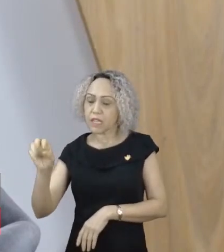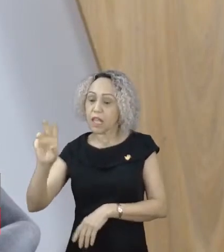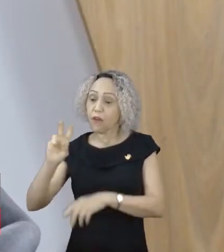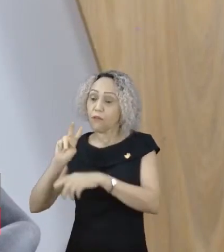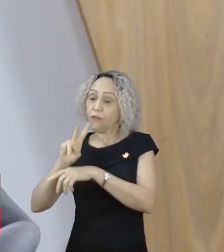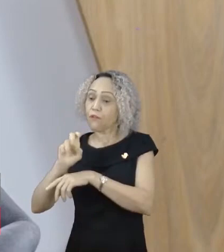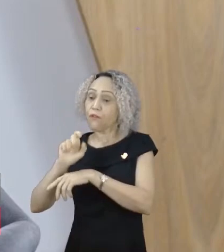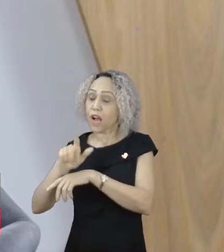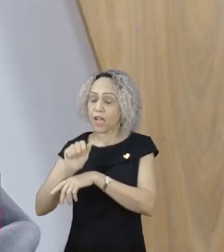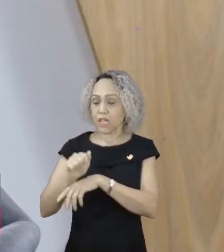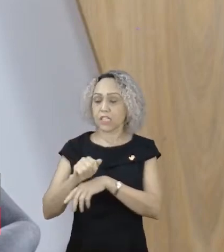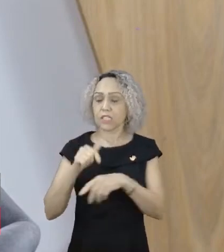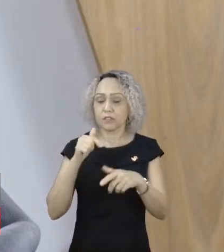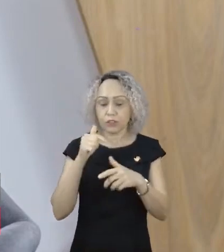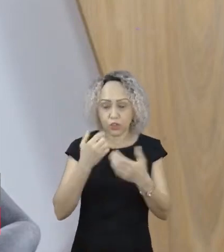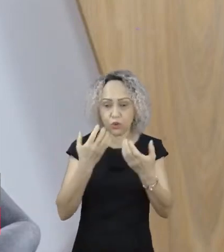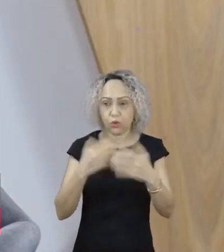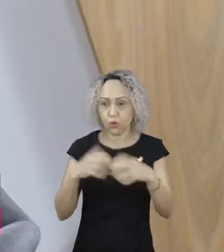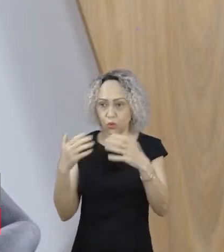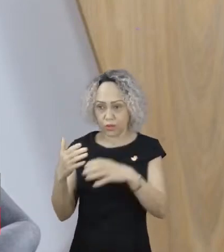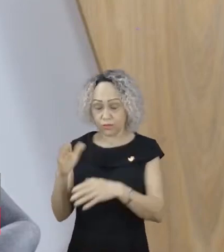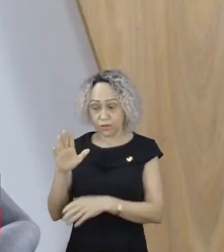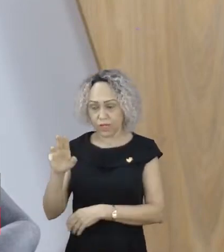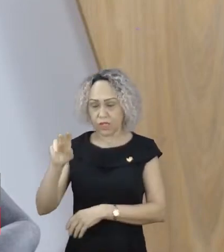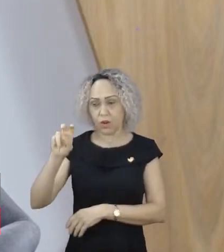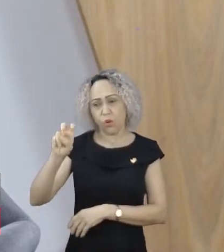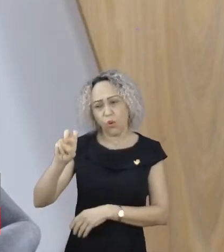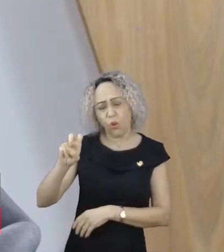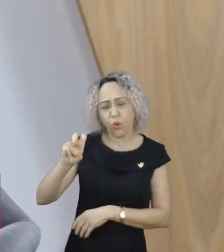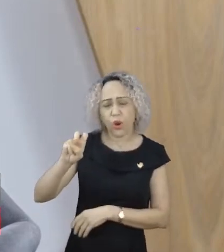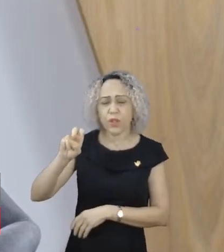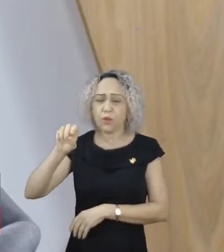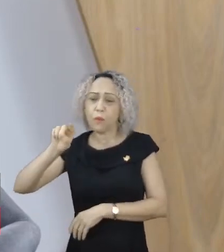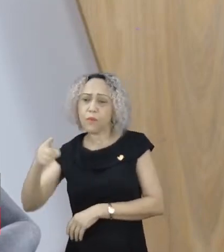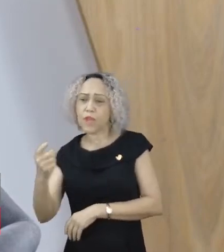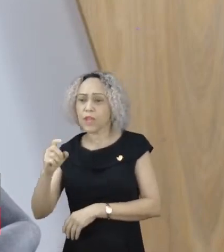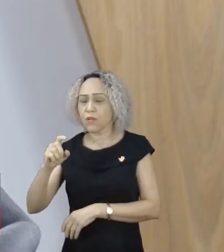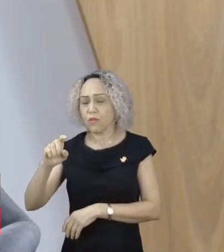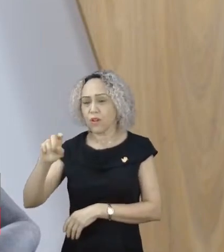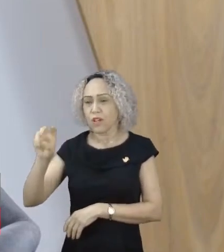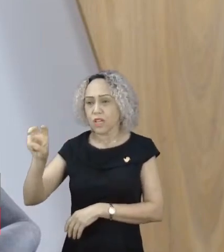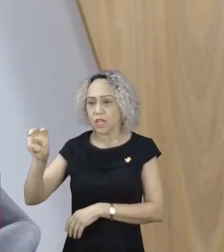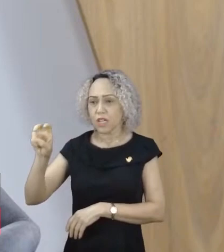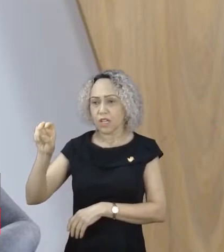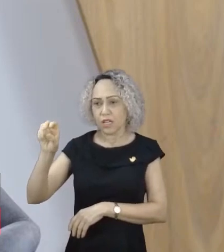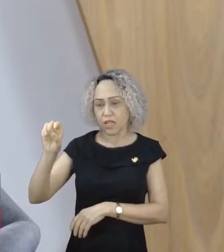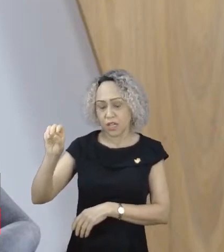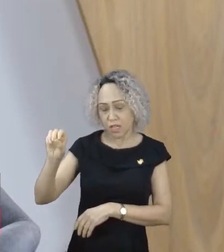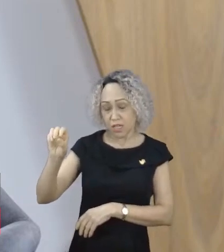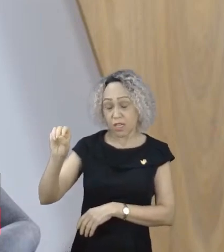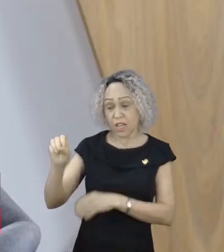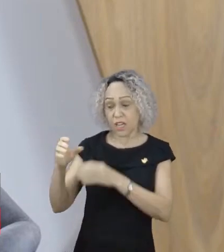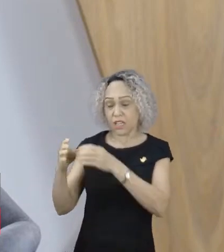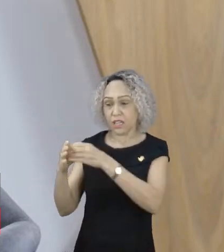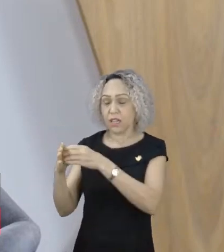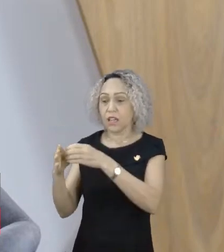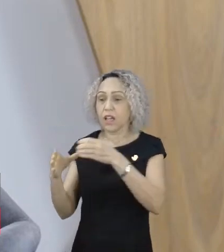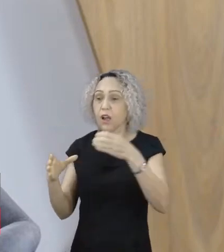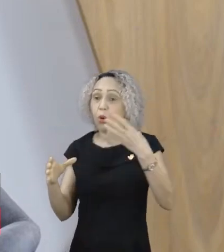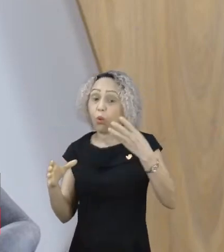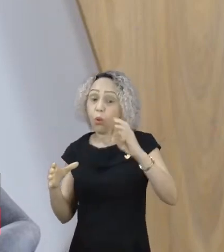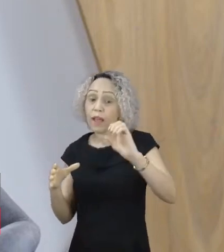forma isolada, mas desses 8.500, mais ou menos, 6.400 vão estar dentro do concurso nacional